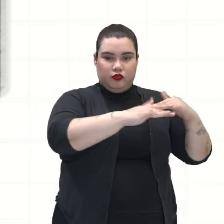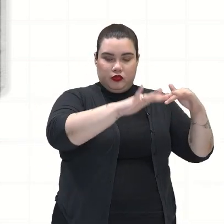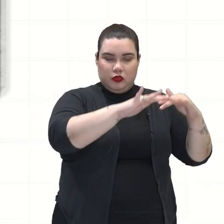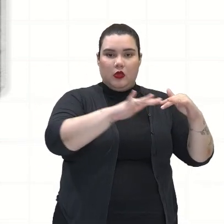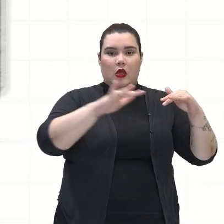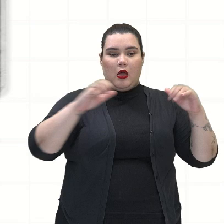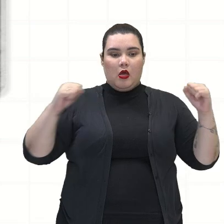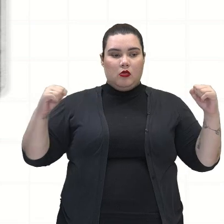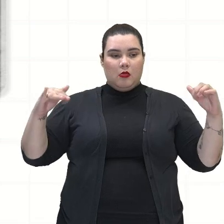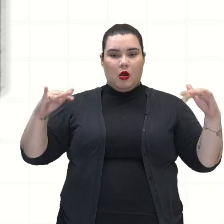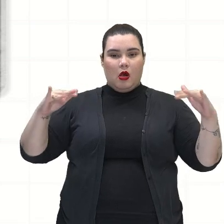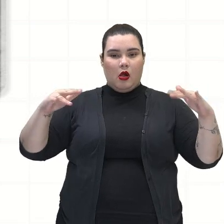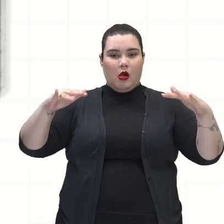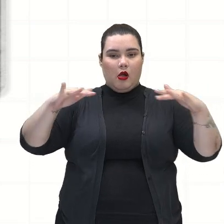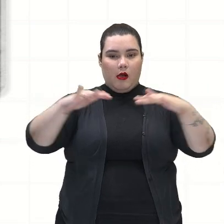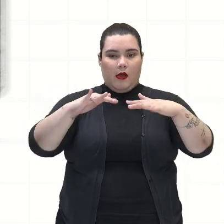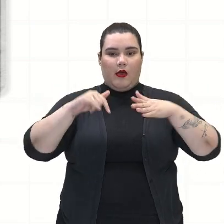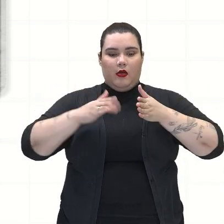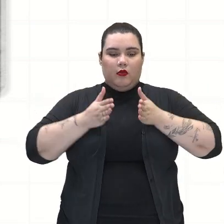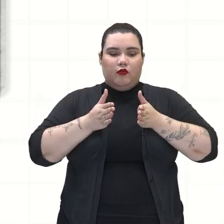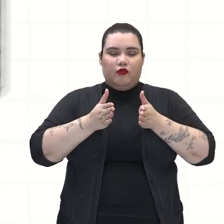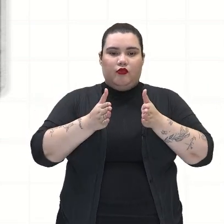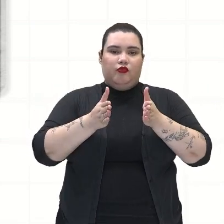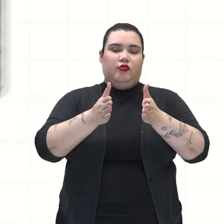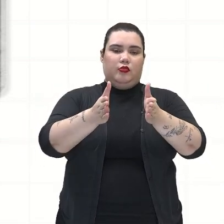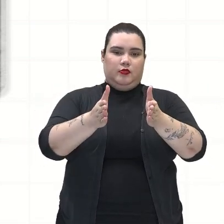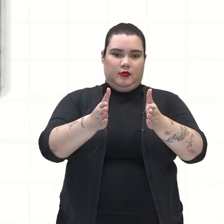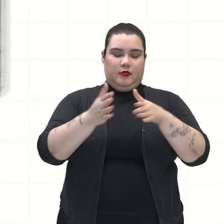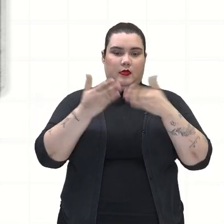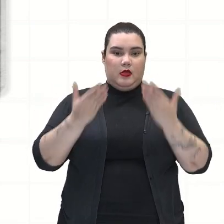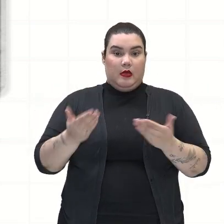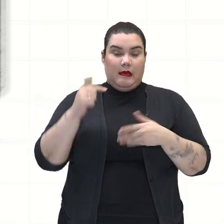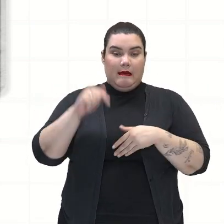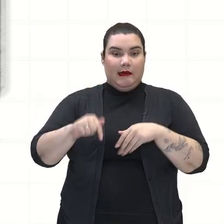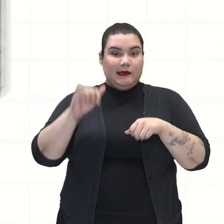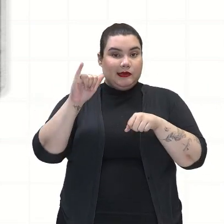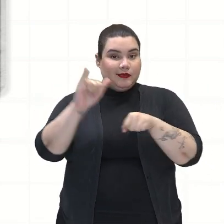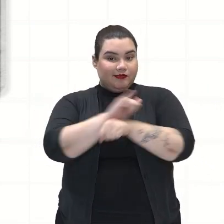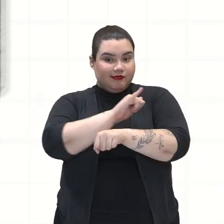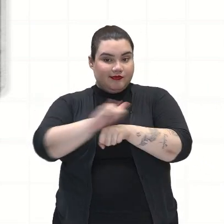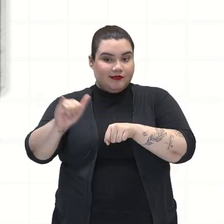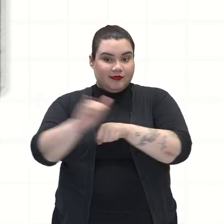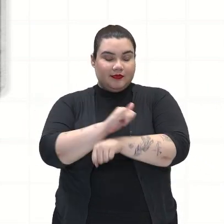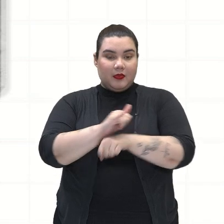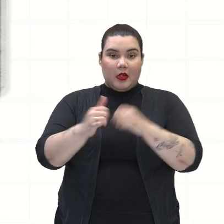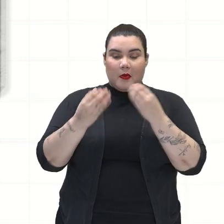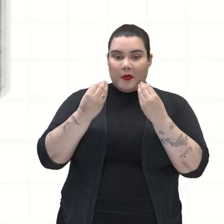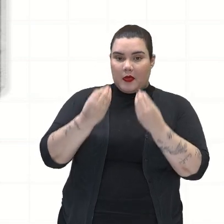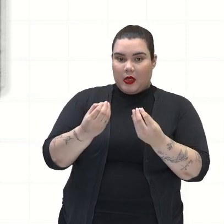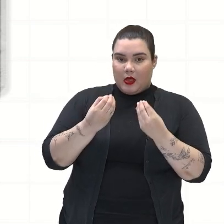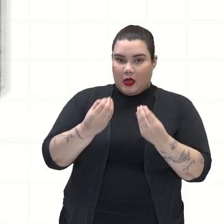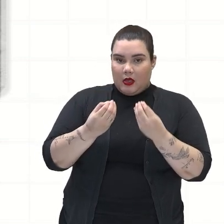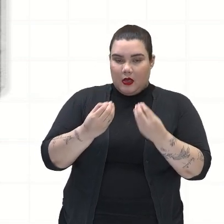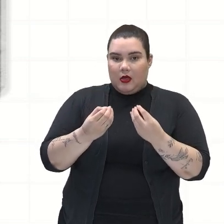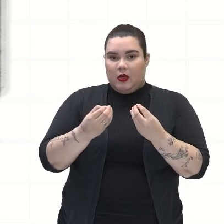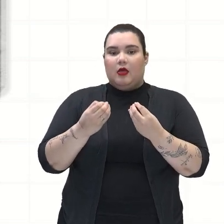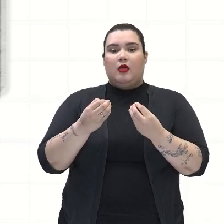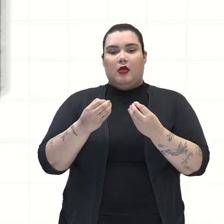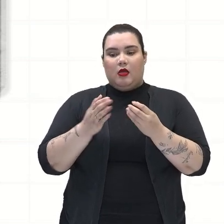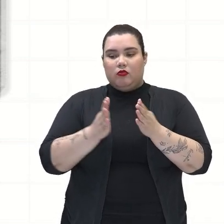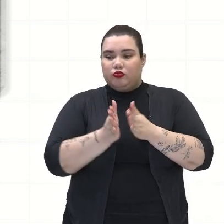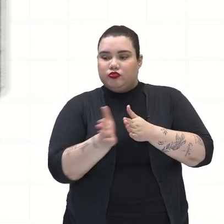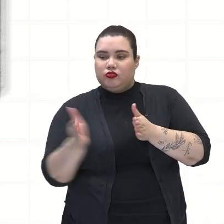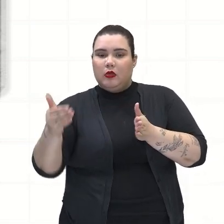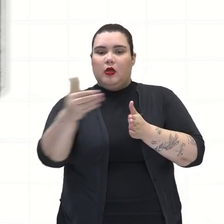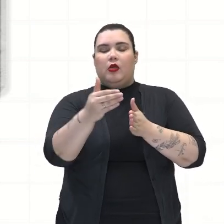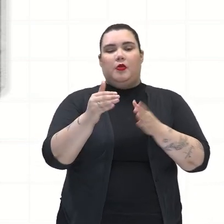região que extremamente estratégica para escoamento de